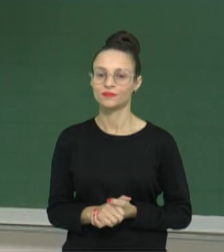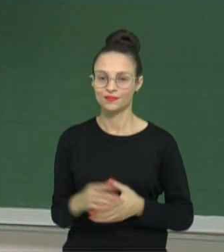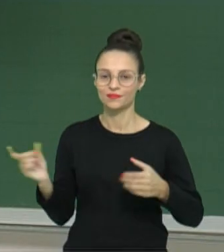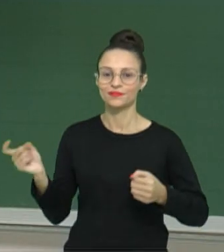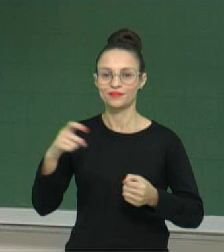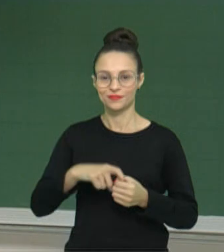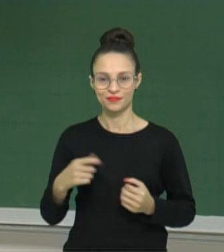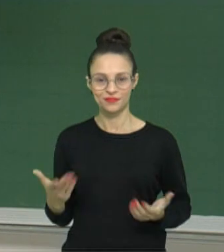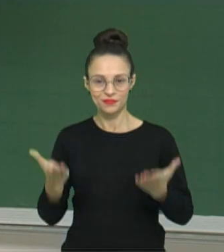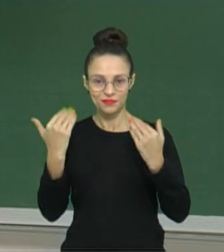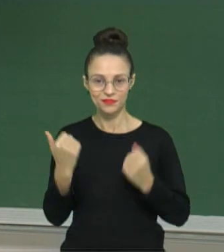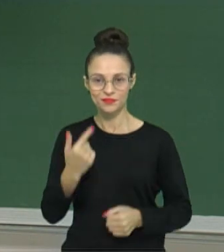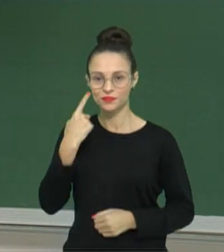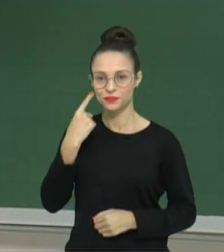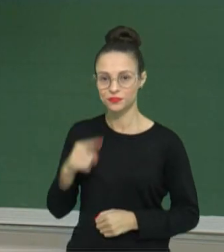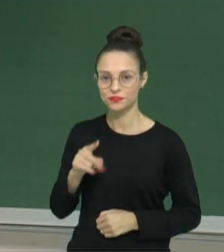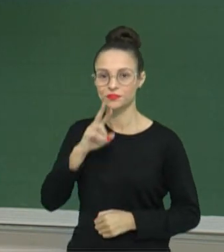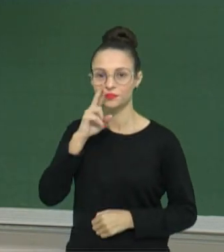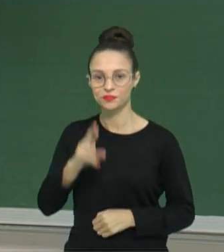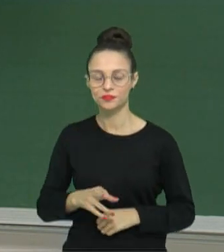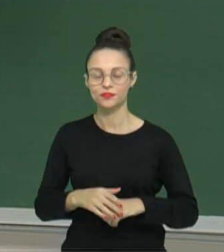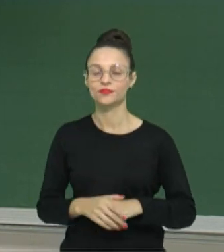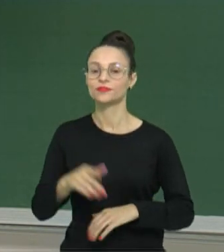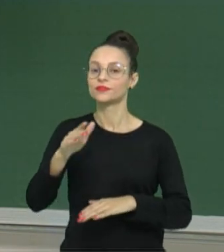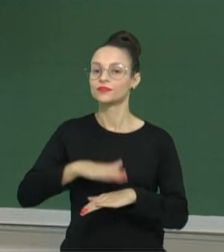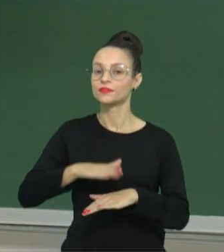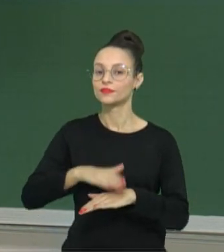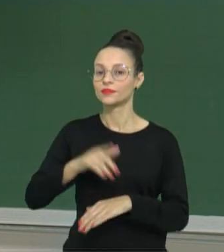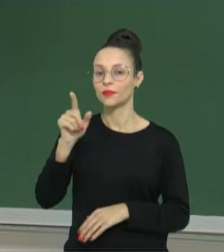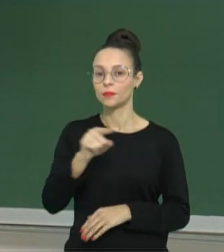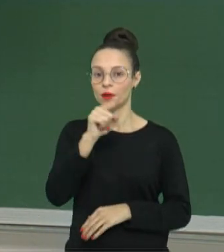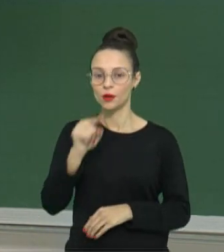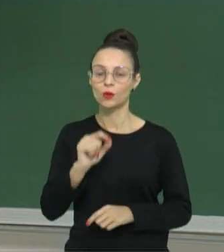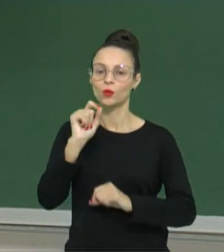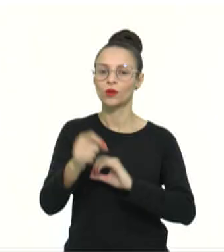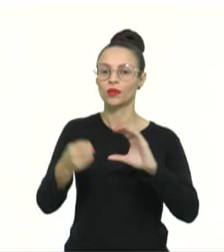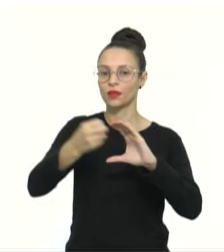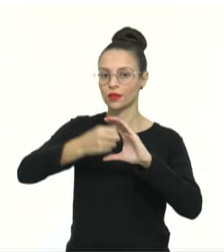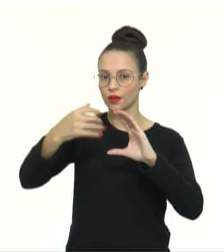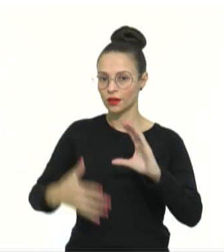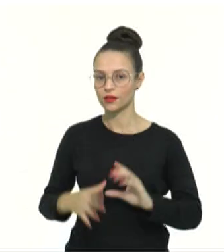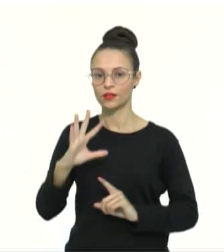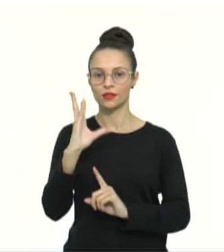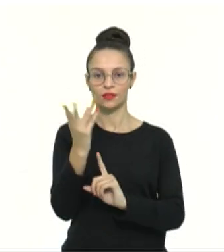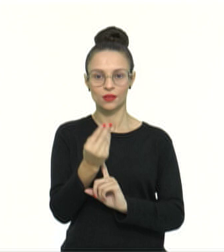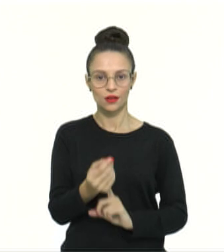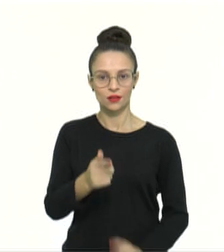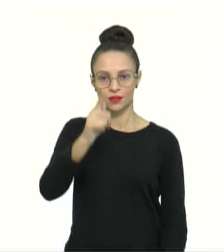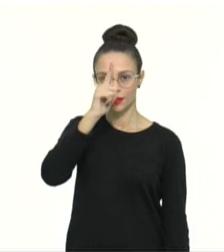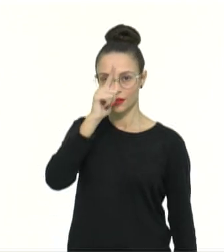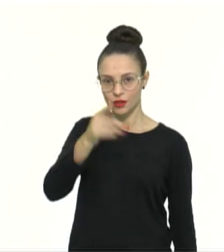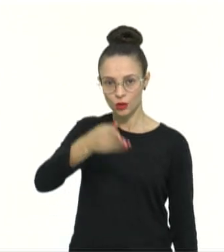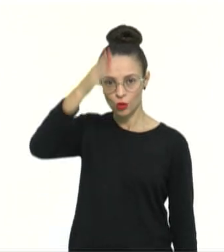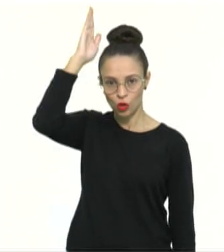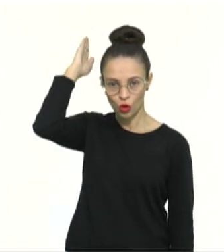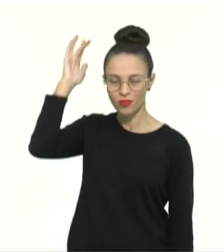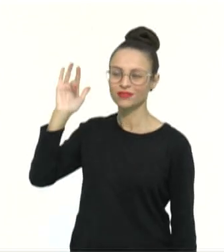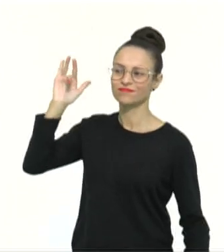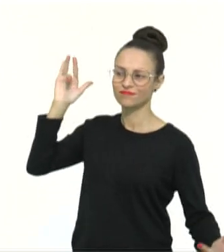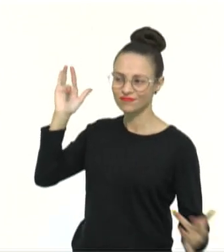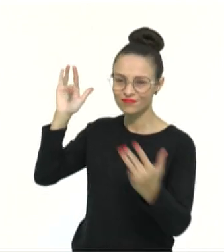Retornamos. Vamos conferir? O que você marcou então? Que características da arte greco-romana o